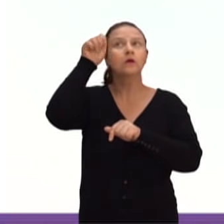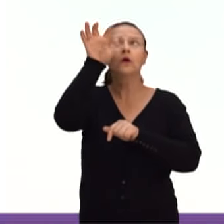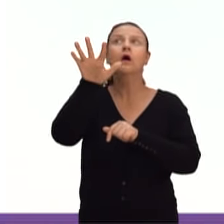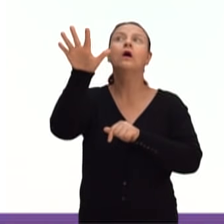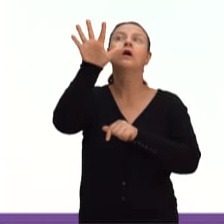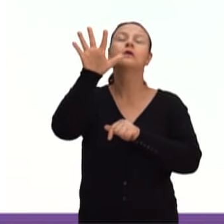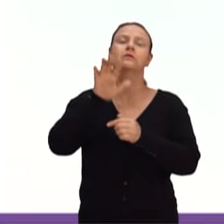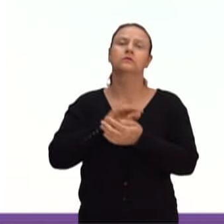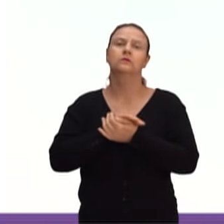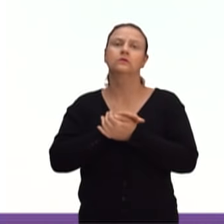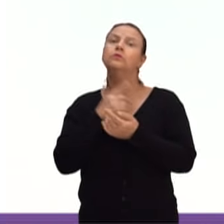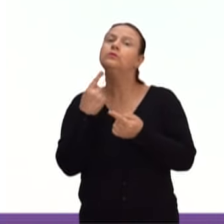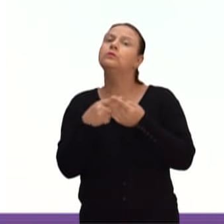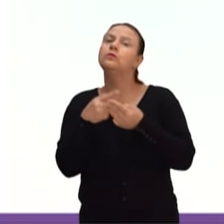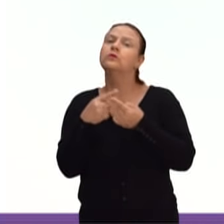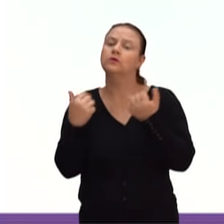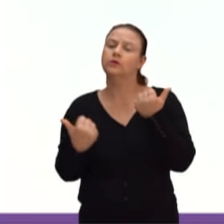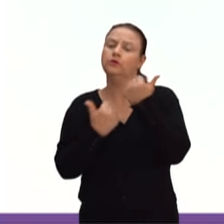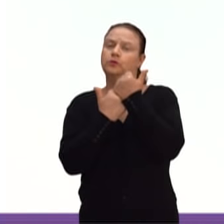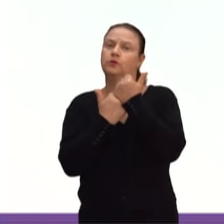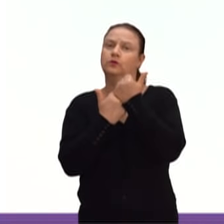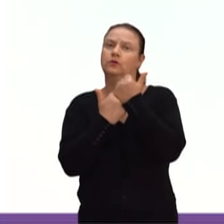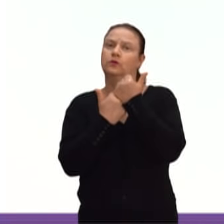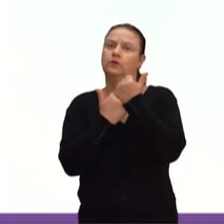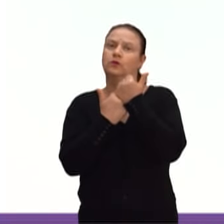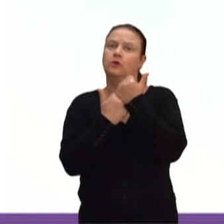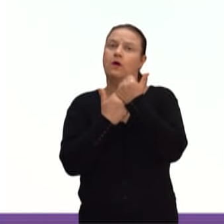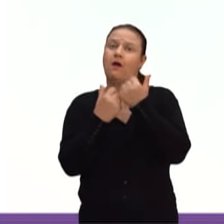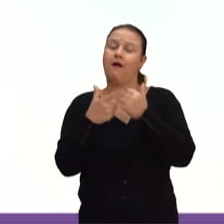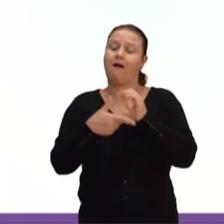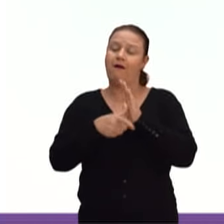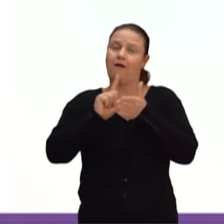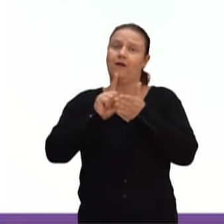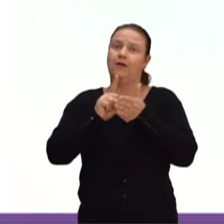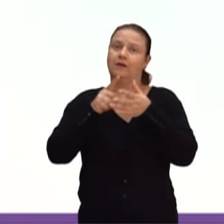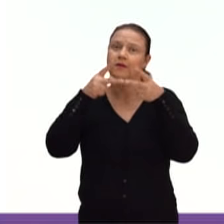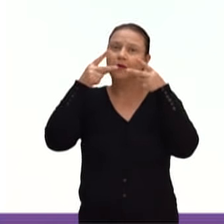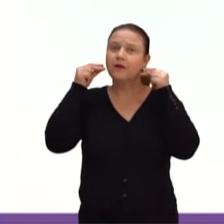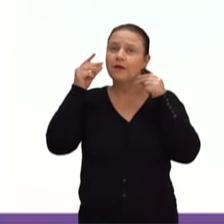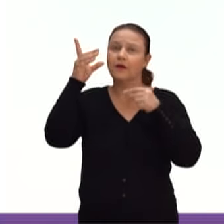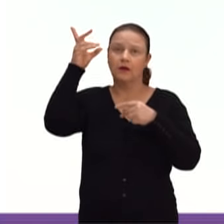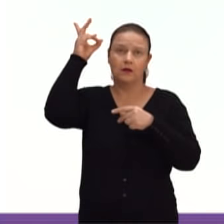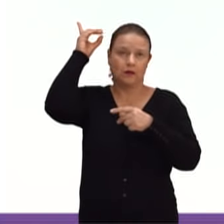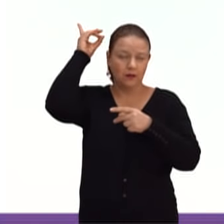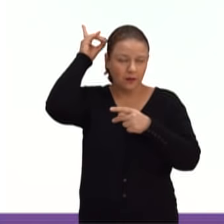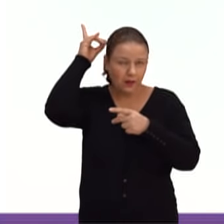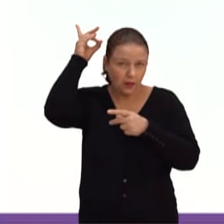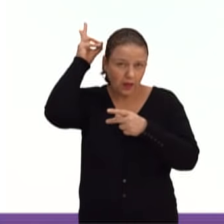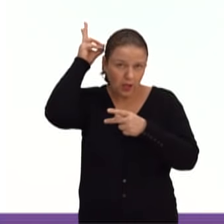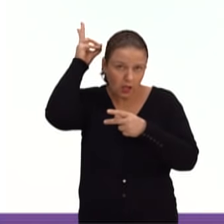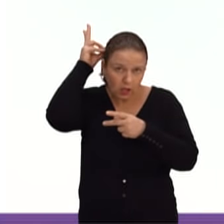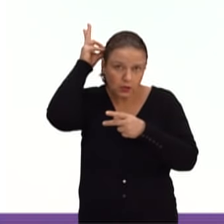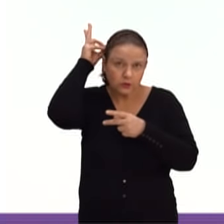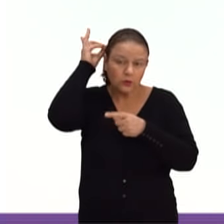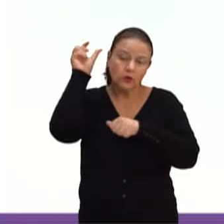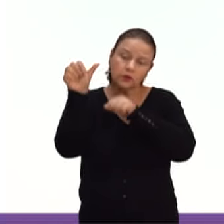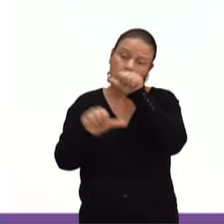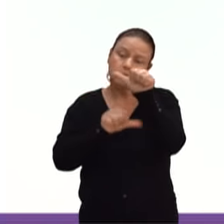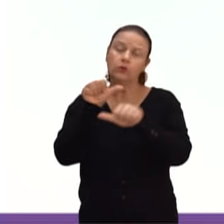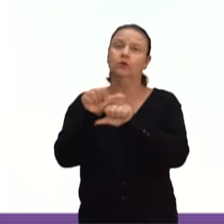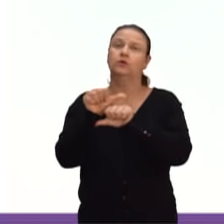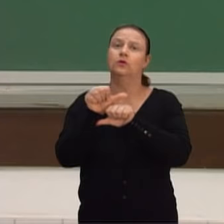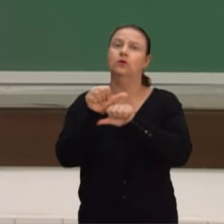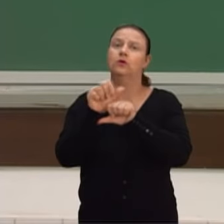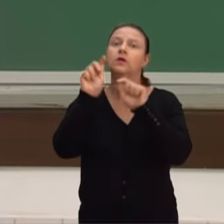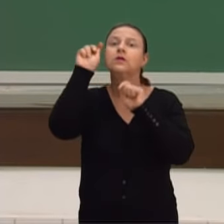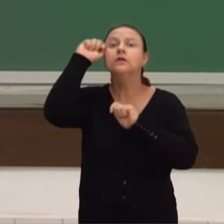escravo? Por que substituir o índio? Por que tudo isso? Vamos lá. Aqui você tem 5 principais motivos e a gente vai falar um pouquinho